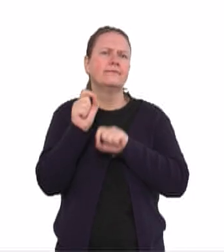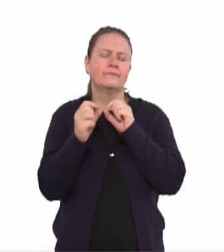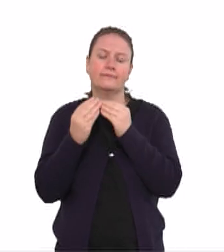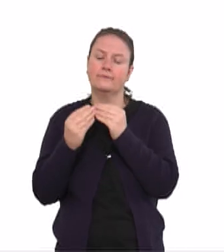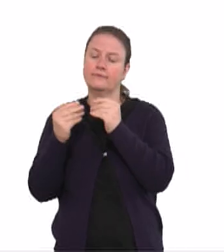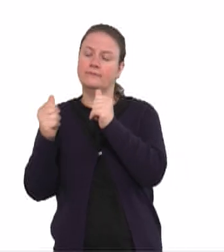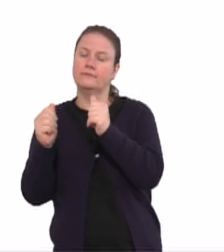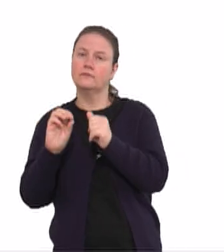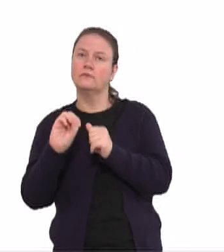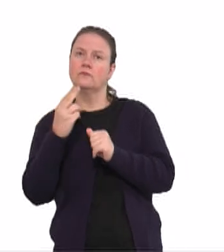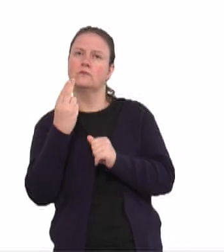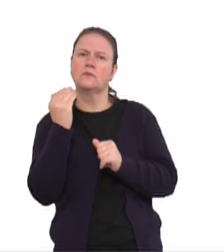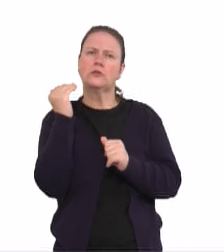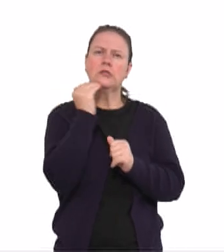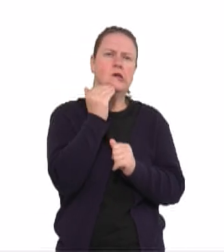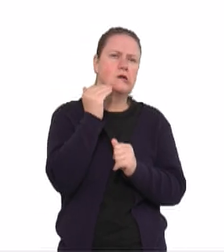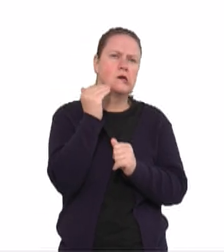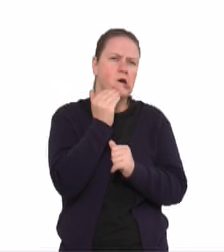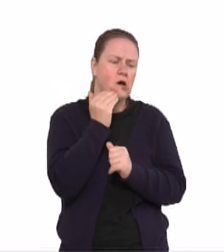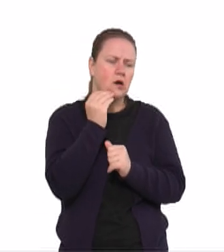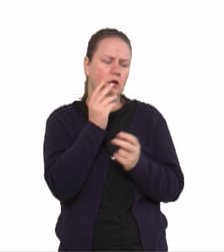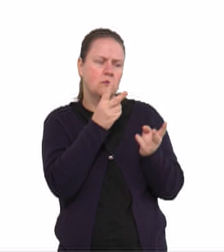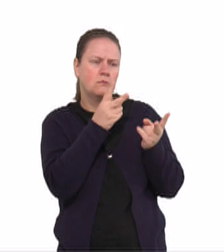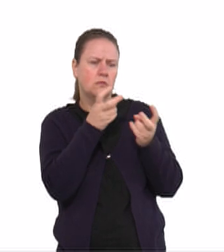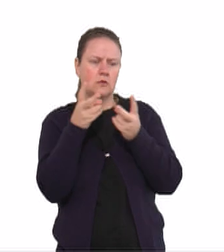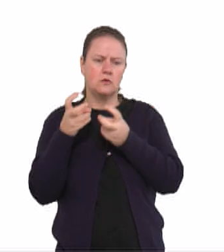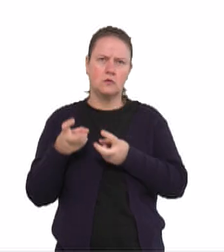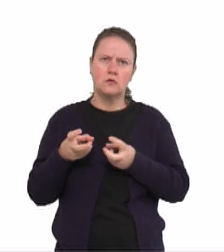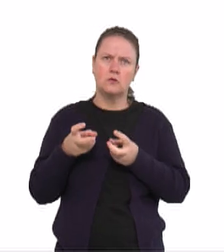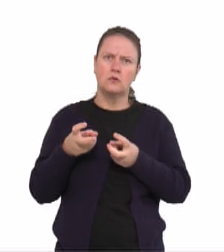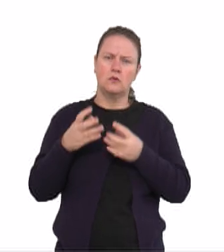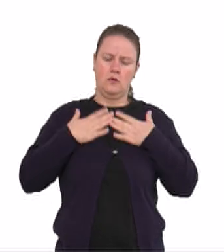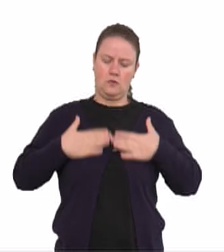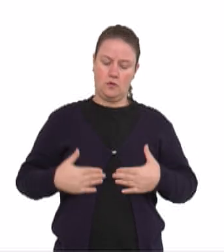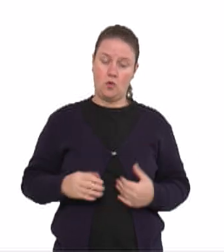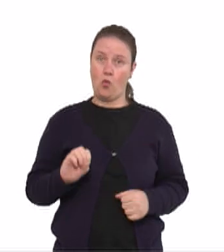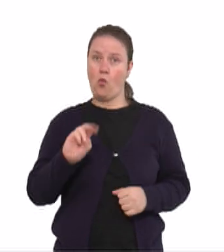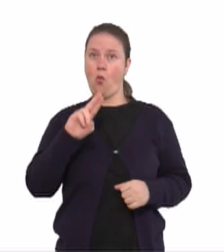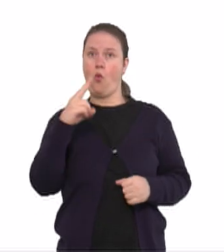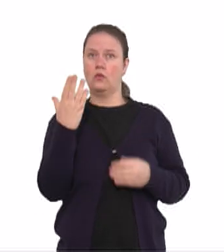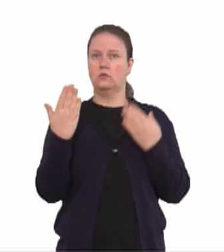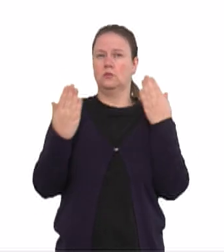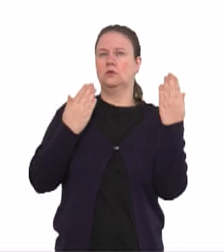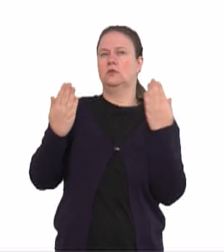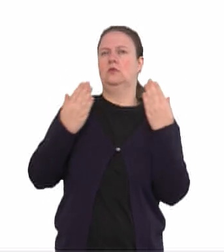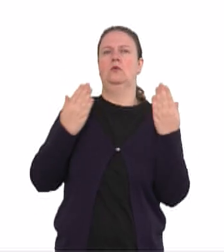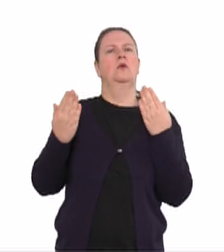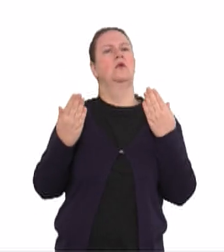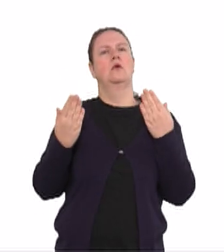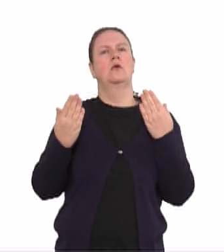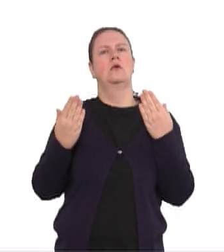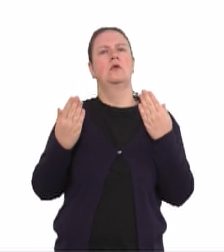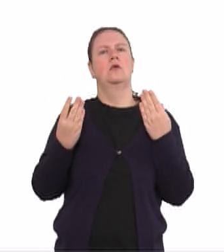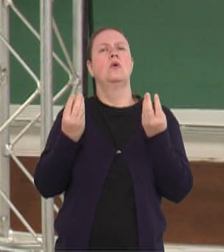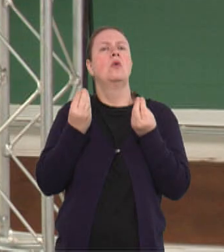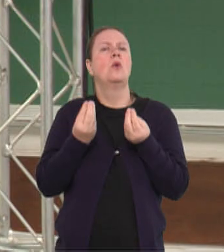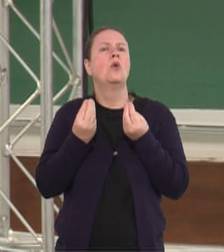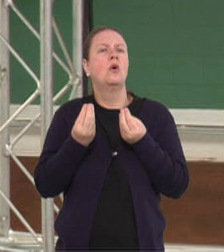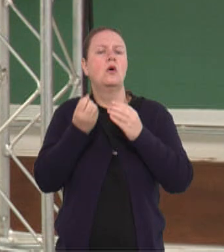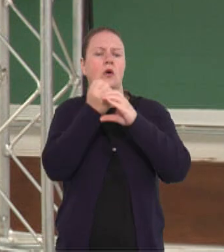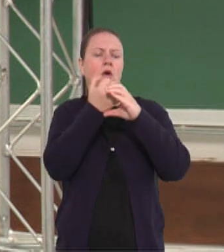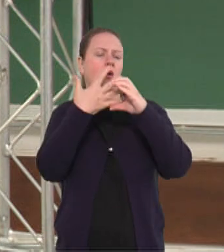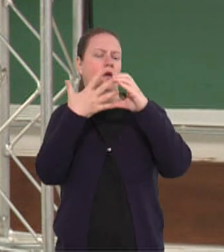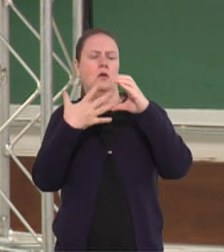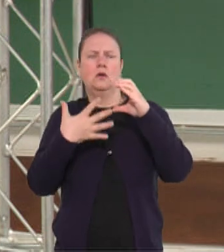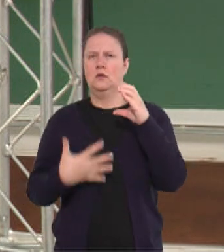fazer uma descrição física ou psicológica, nós estamos caracterizando quem? Lembram das classes gramaticais